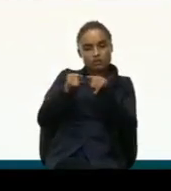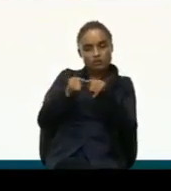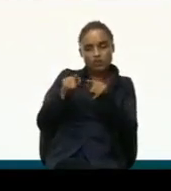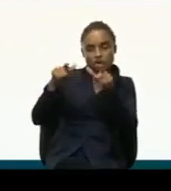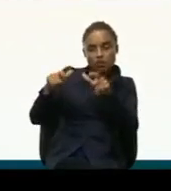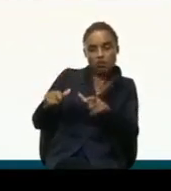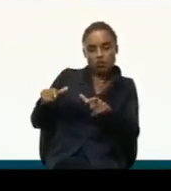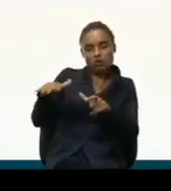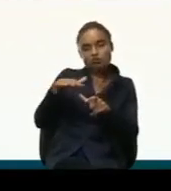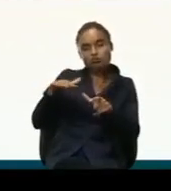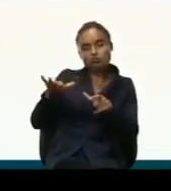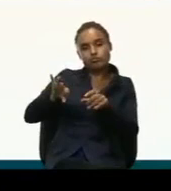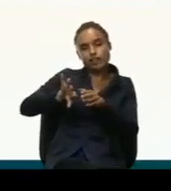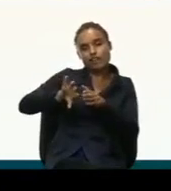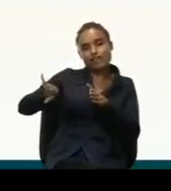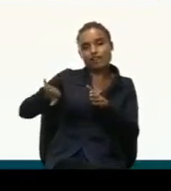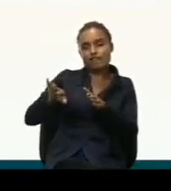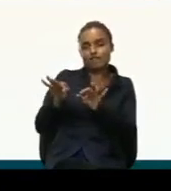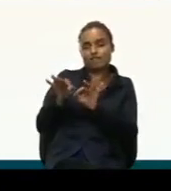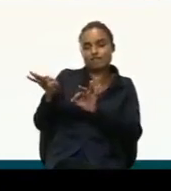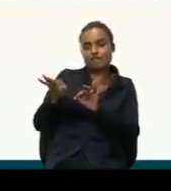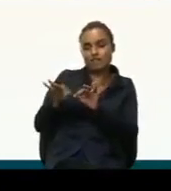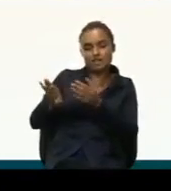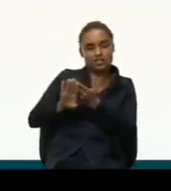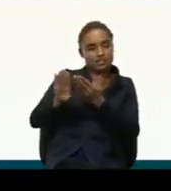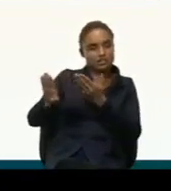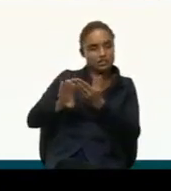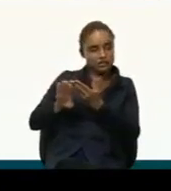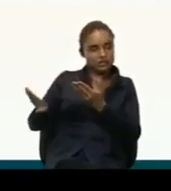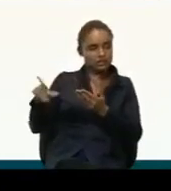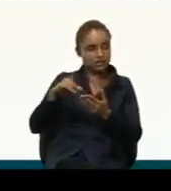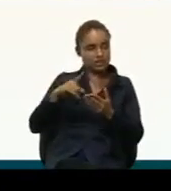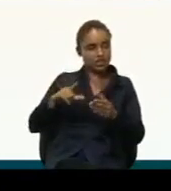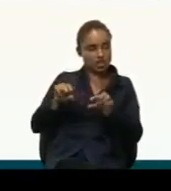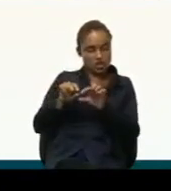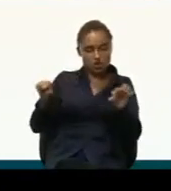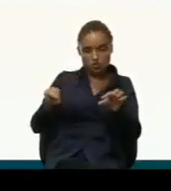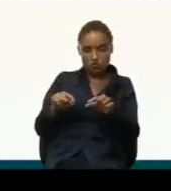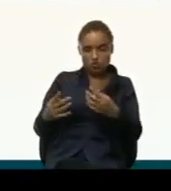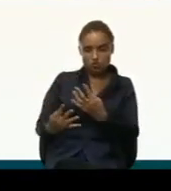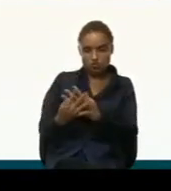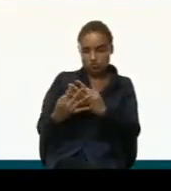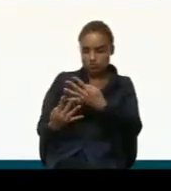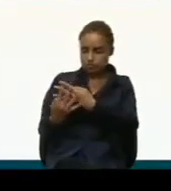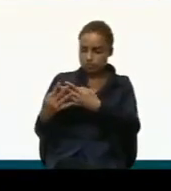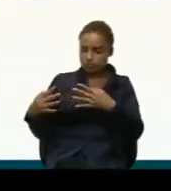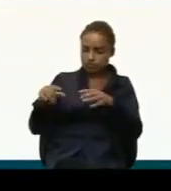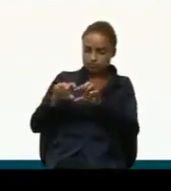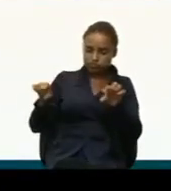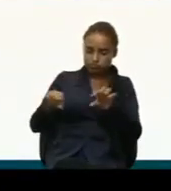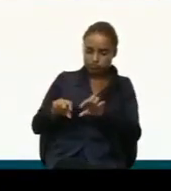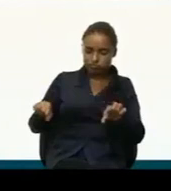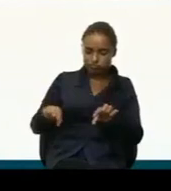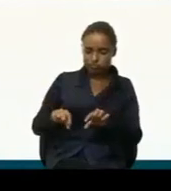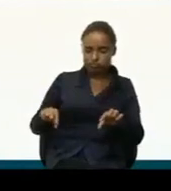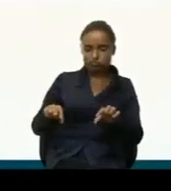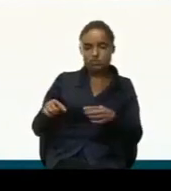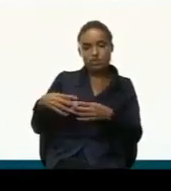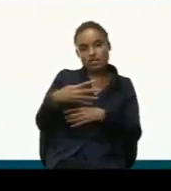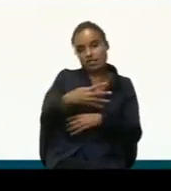Então, a gente faz isolamento, ó. Pontas de aço na vertical deve estar protegida, principalmente.